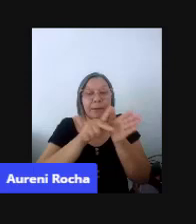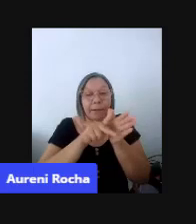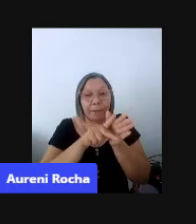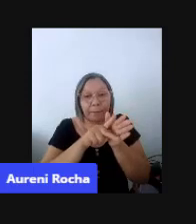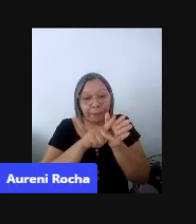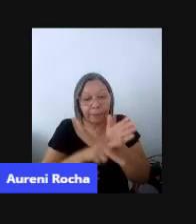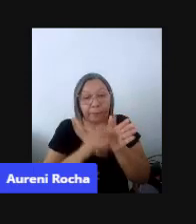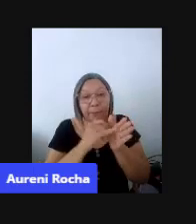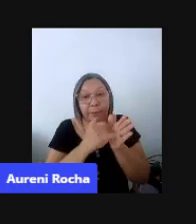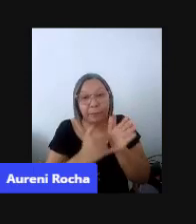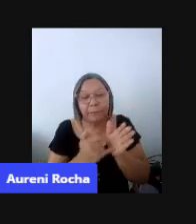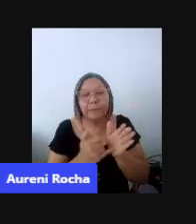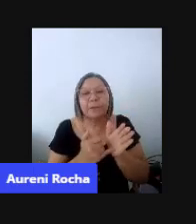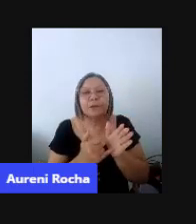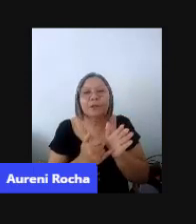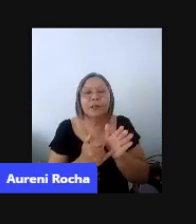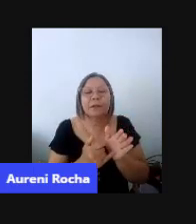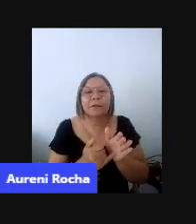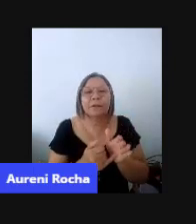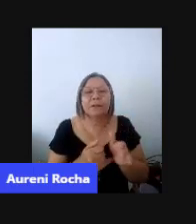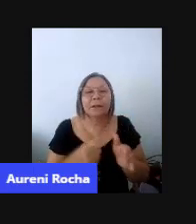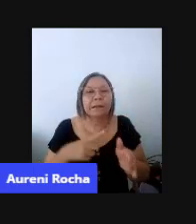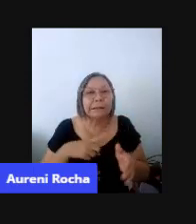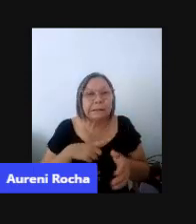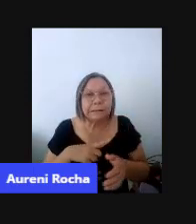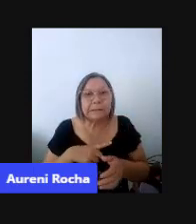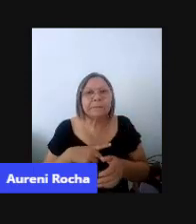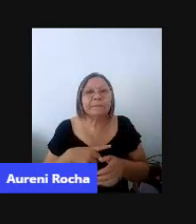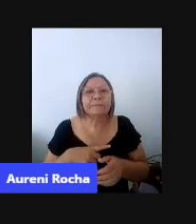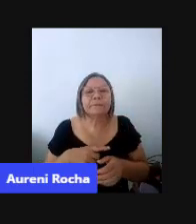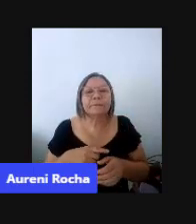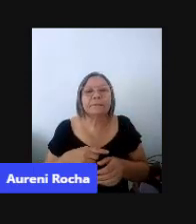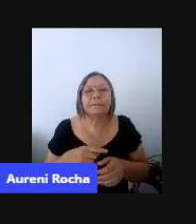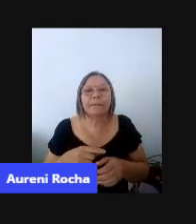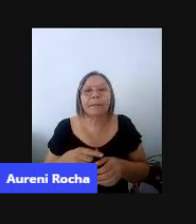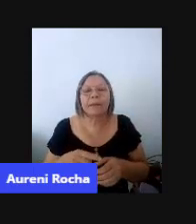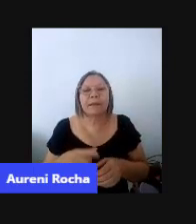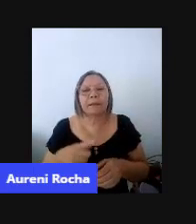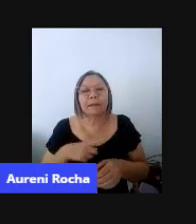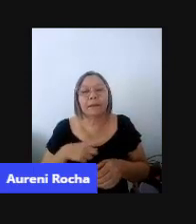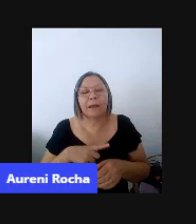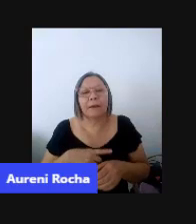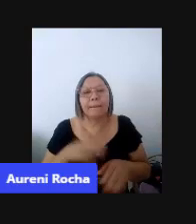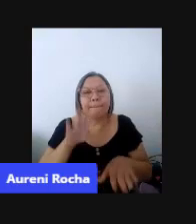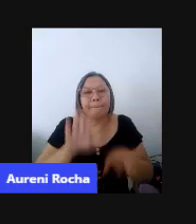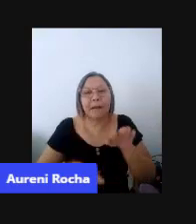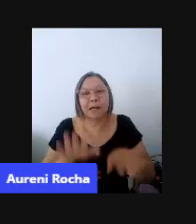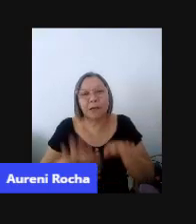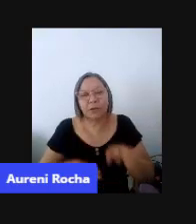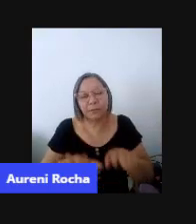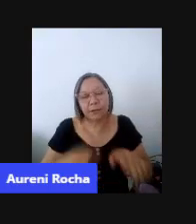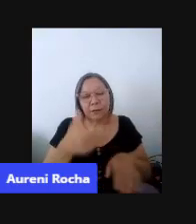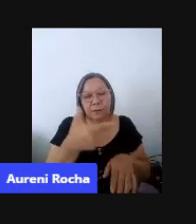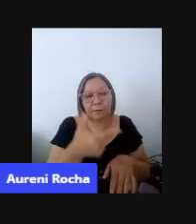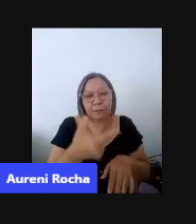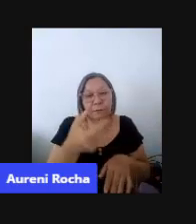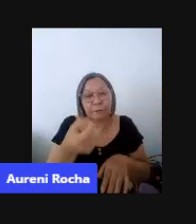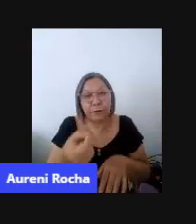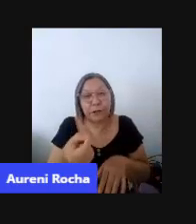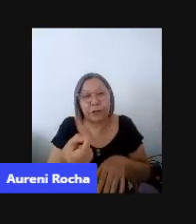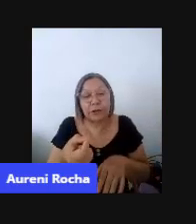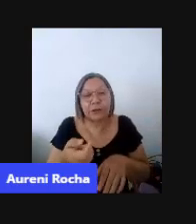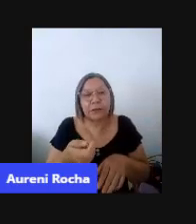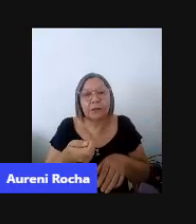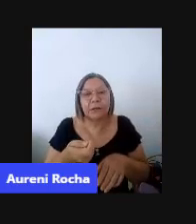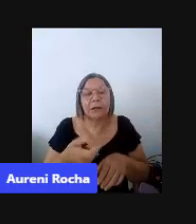certificamos já uns 20 apicultores e eu espero que daqui ao final do ano vai ter mais e que logo, logo vocês vão poder comprar no